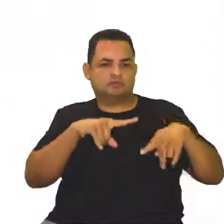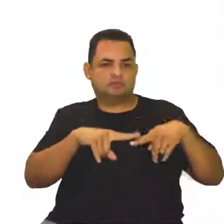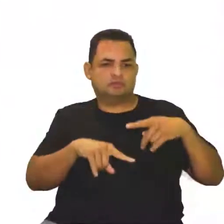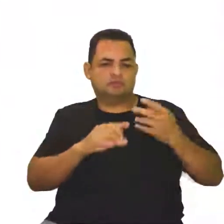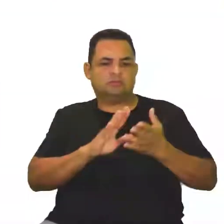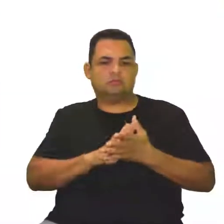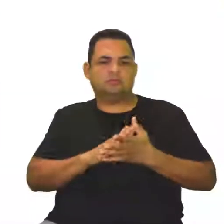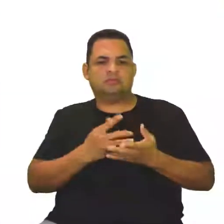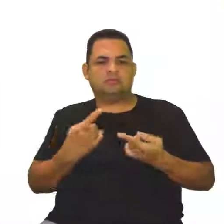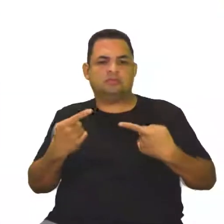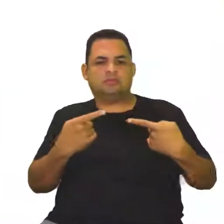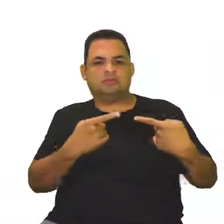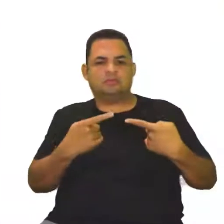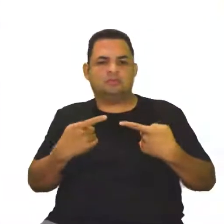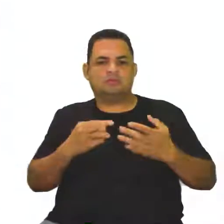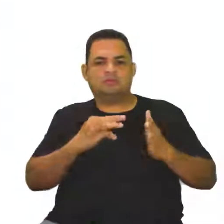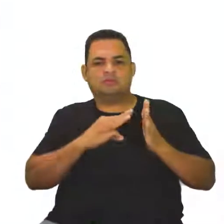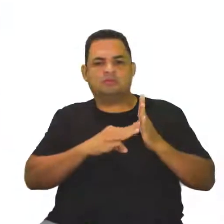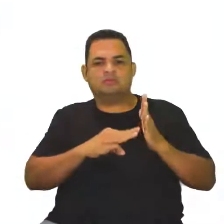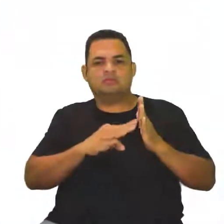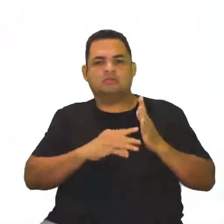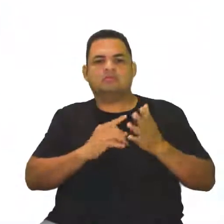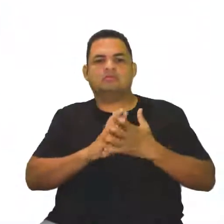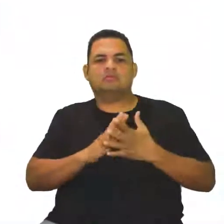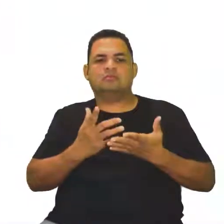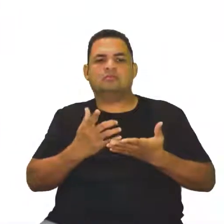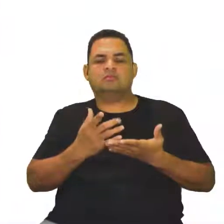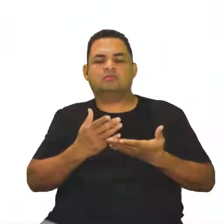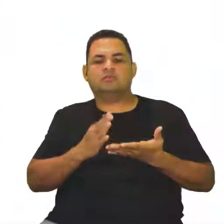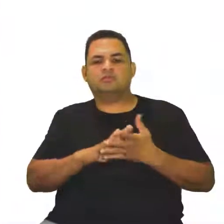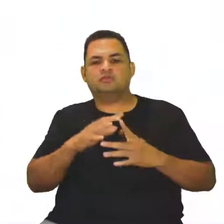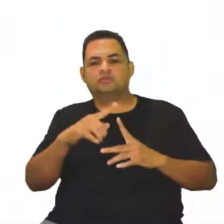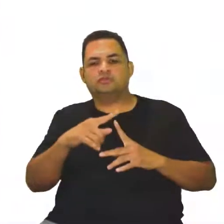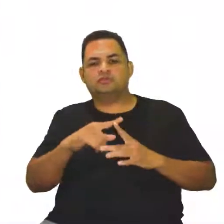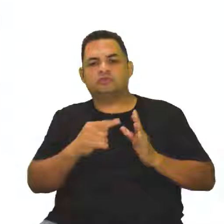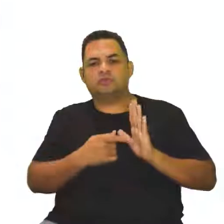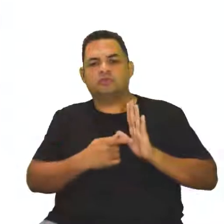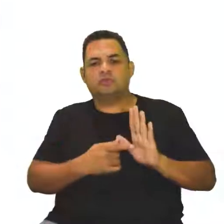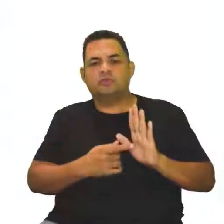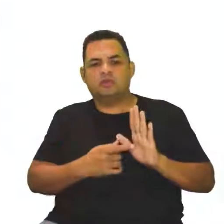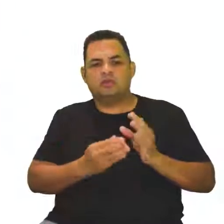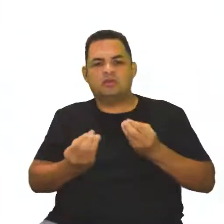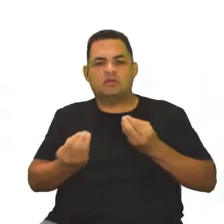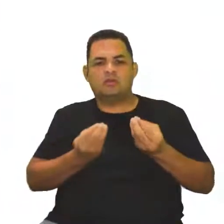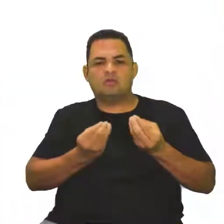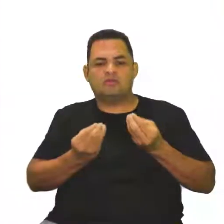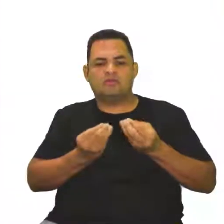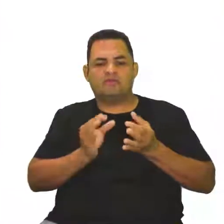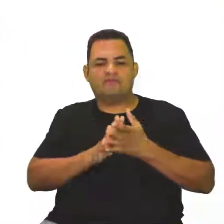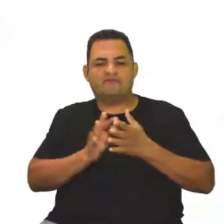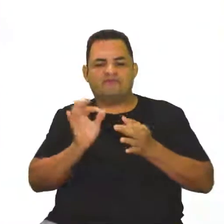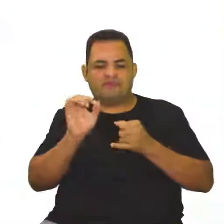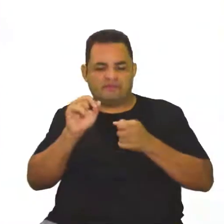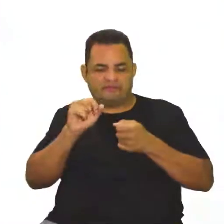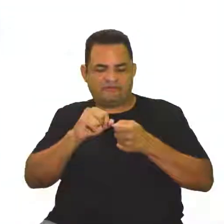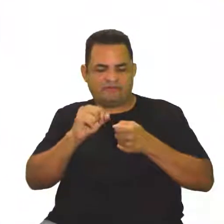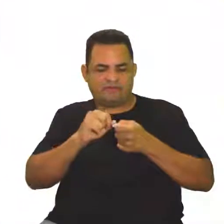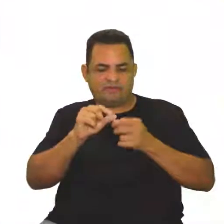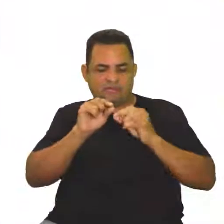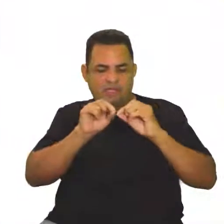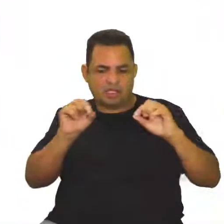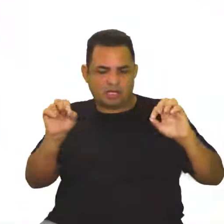equipamento em relação a outros modelos, e em segundo, nos dá informação para a devida instalação